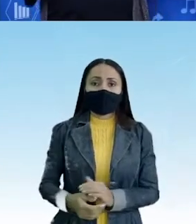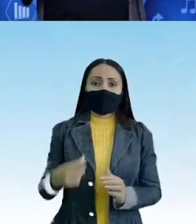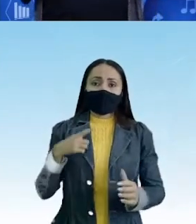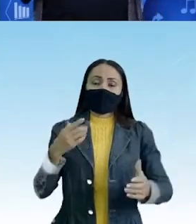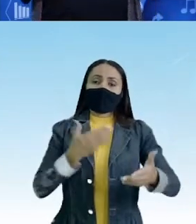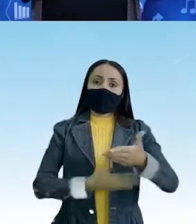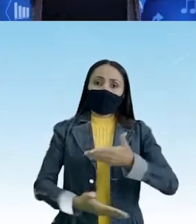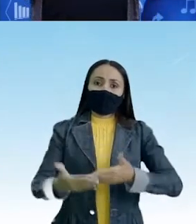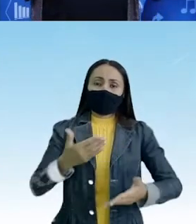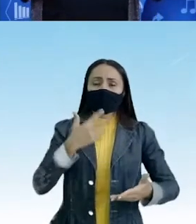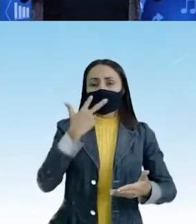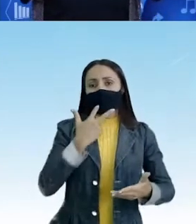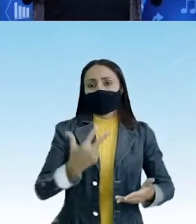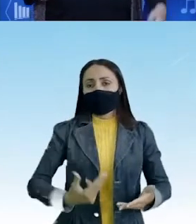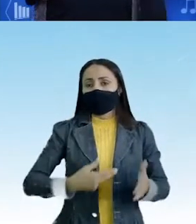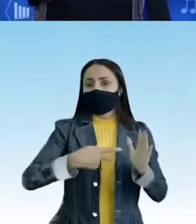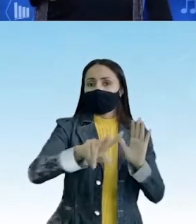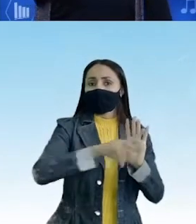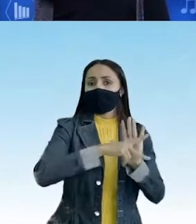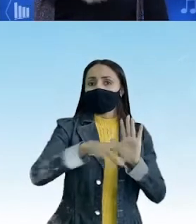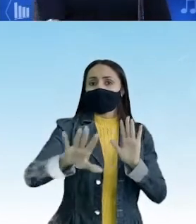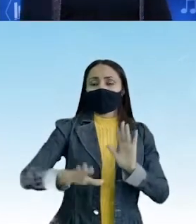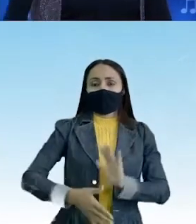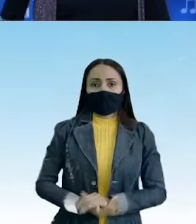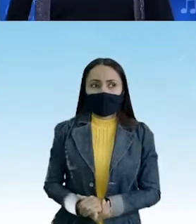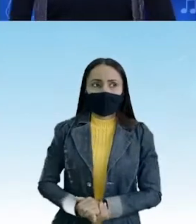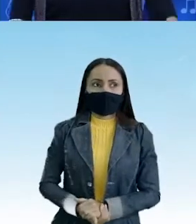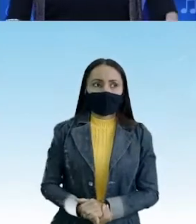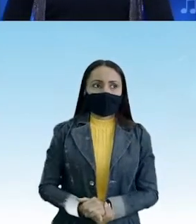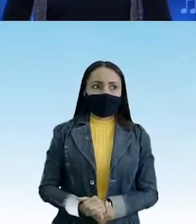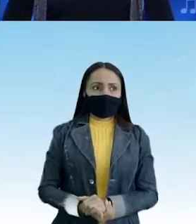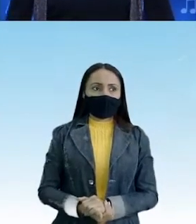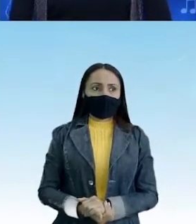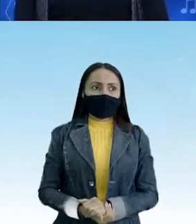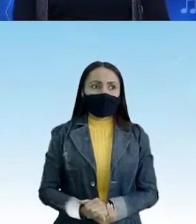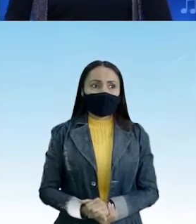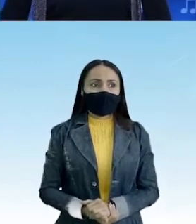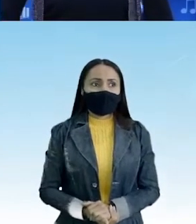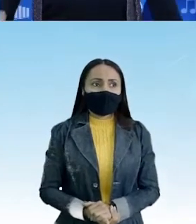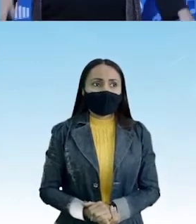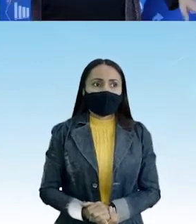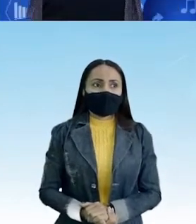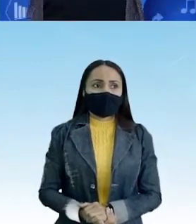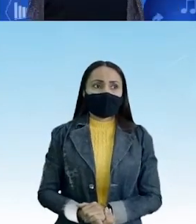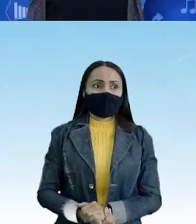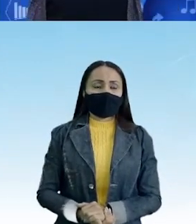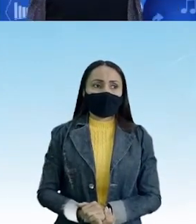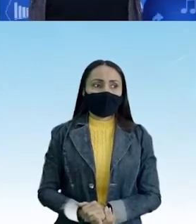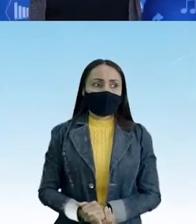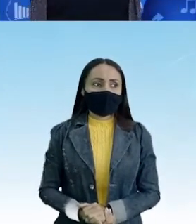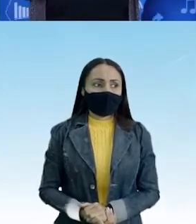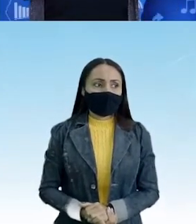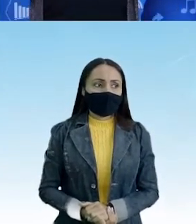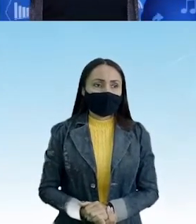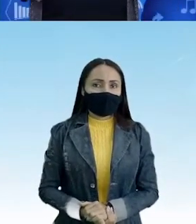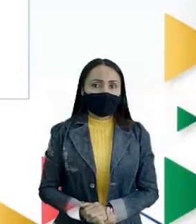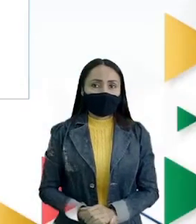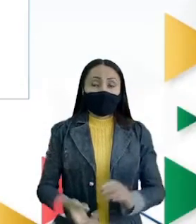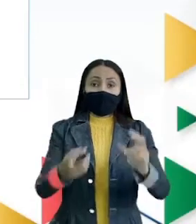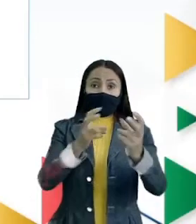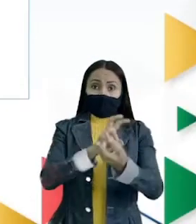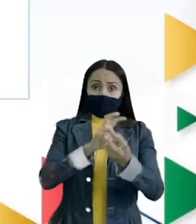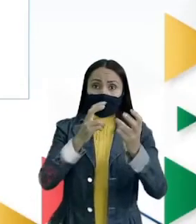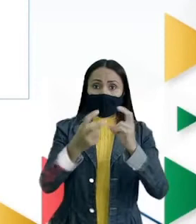às línguas deles. Bom, gente? Obra aí, que coisa linda. Obra aí, ó. Capoeira, dança linda, maravilhosa,